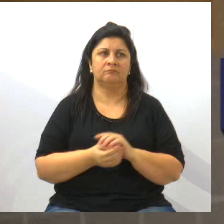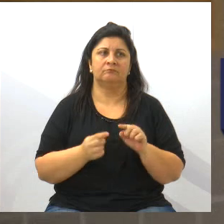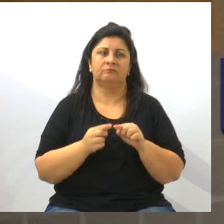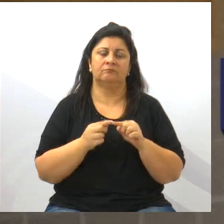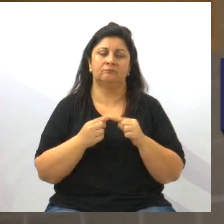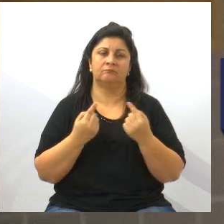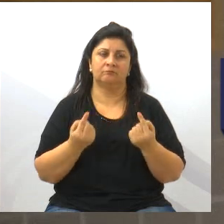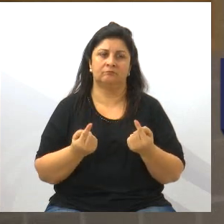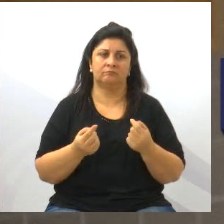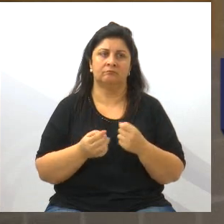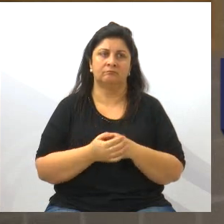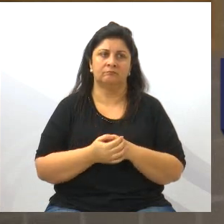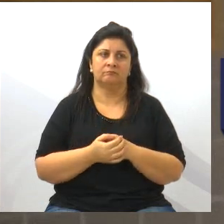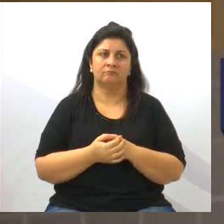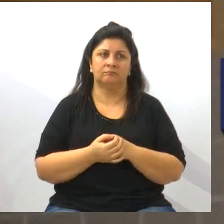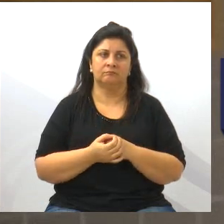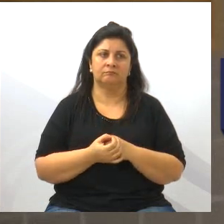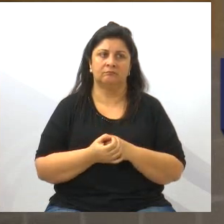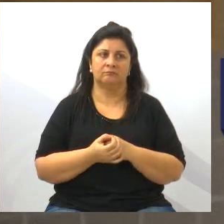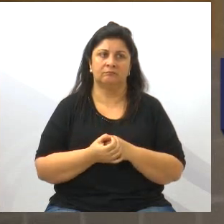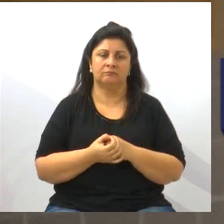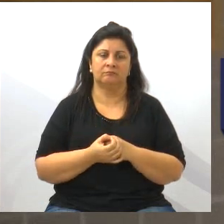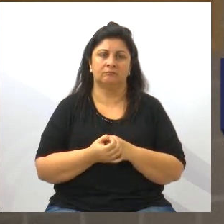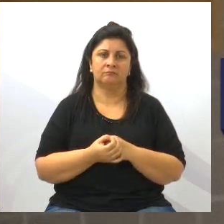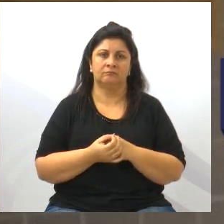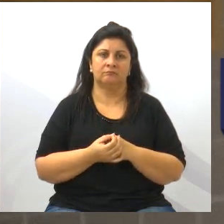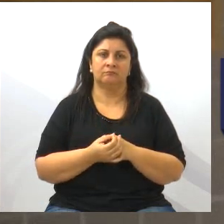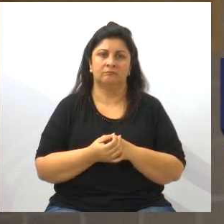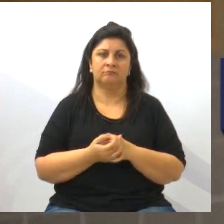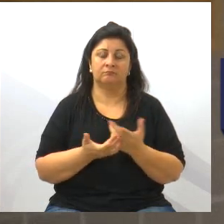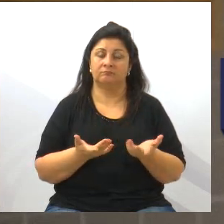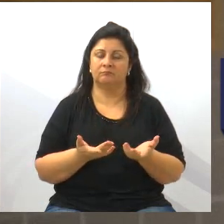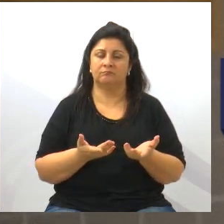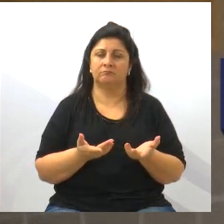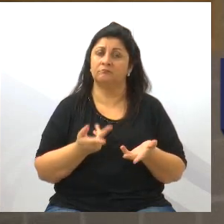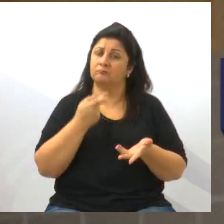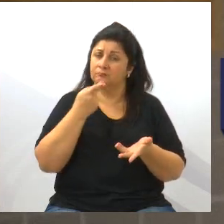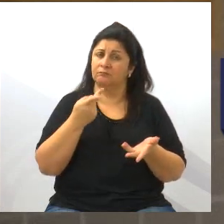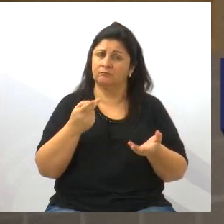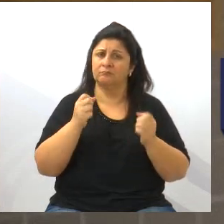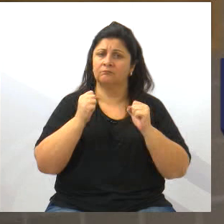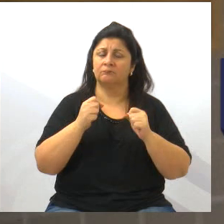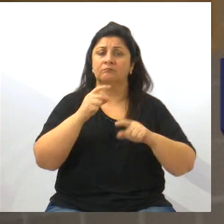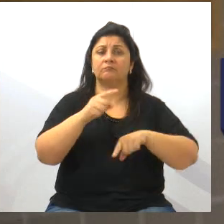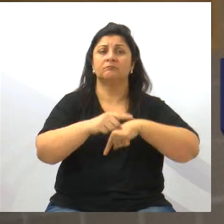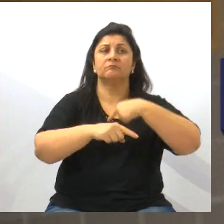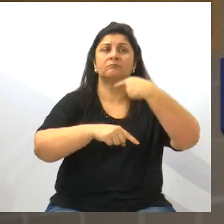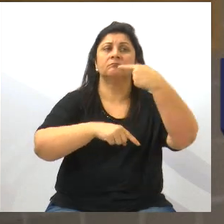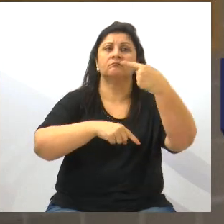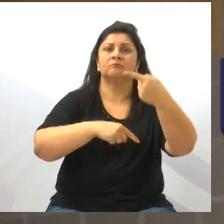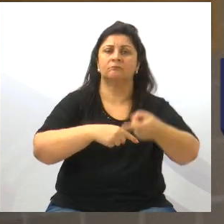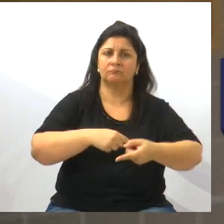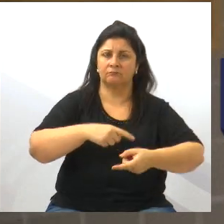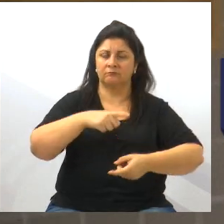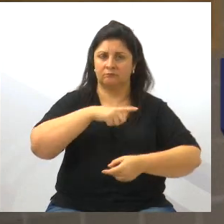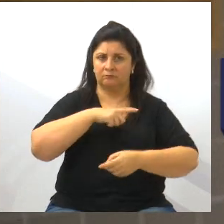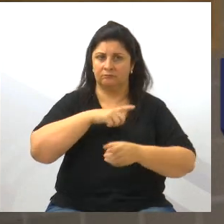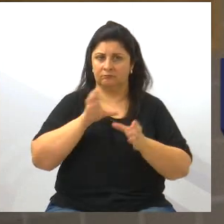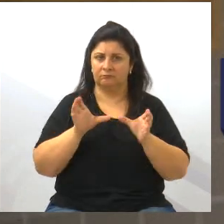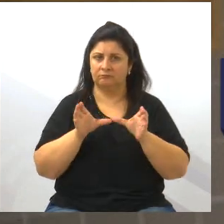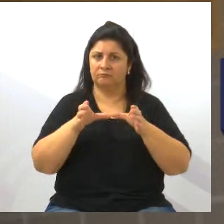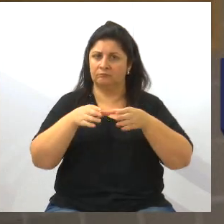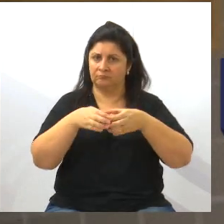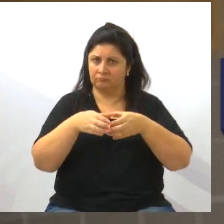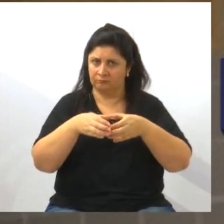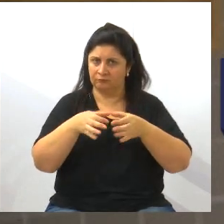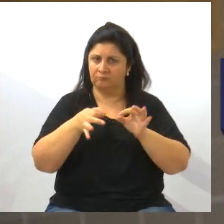deixo essa sugestão de fazer depois, quando o conselho estiver todo organizado, a